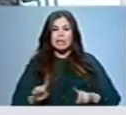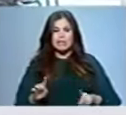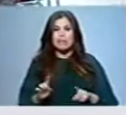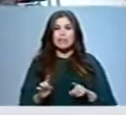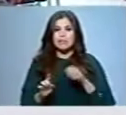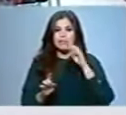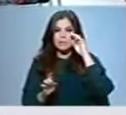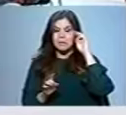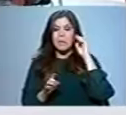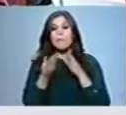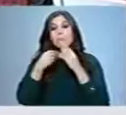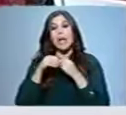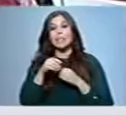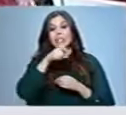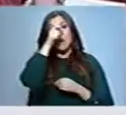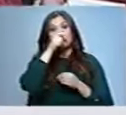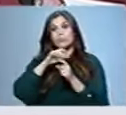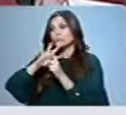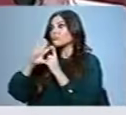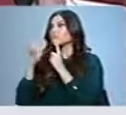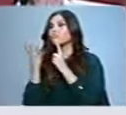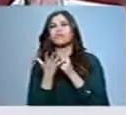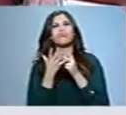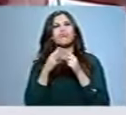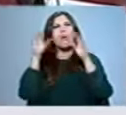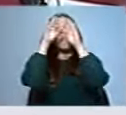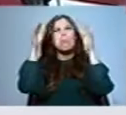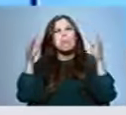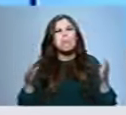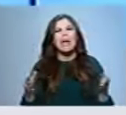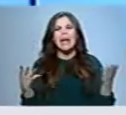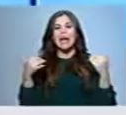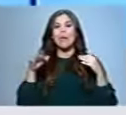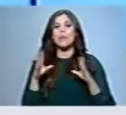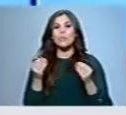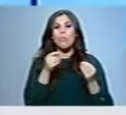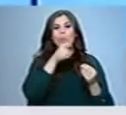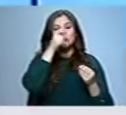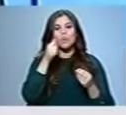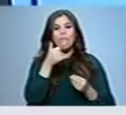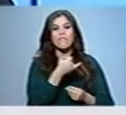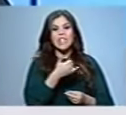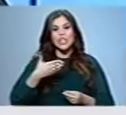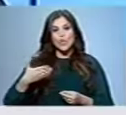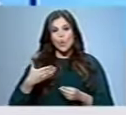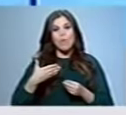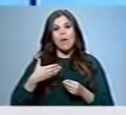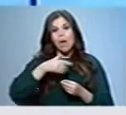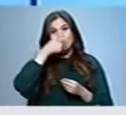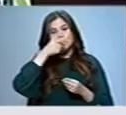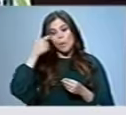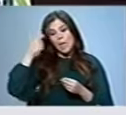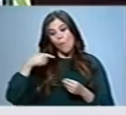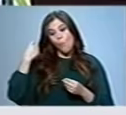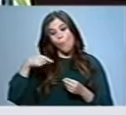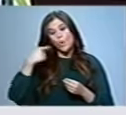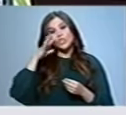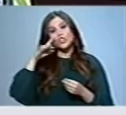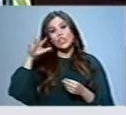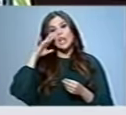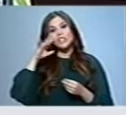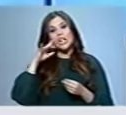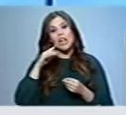E mais 322 pessoas no mesmo barracão, não é? Não era assim tanto, mas era eu e 21 pessoas do Laos, eu era o único estrangeiro. Pois. Na cela ao